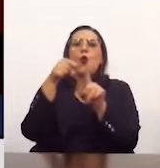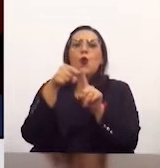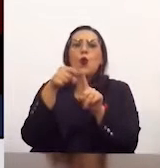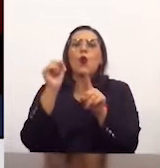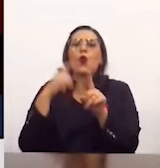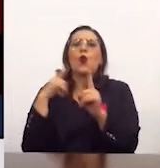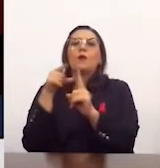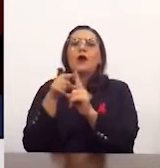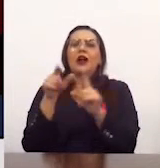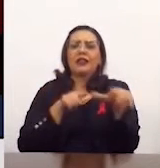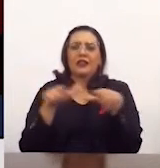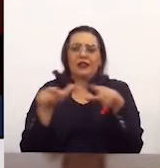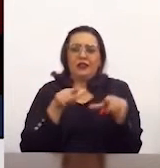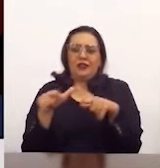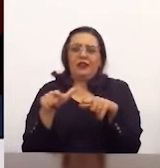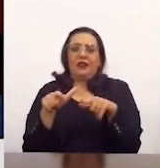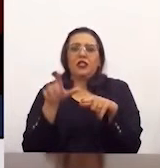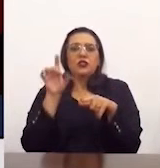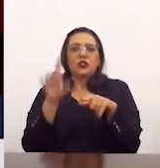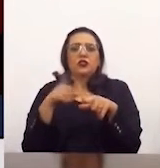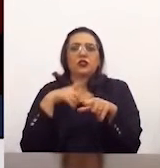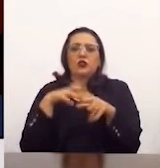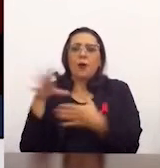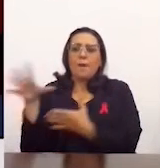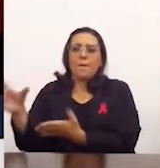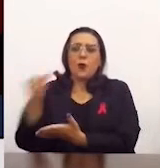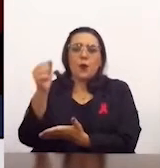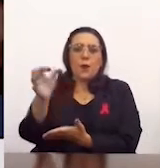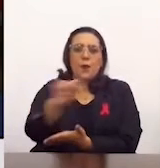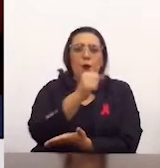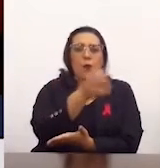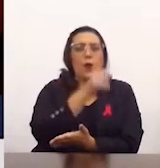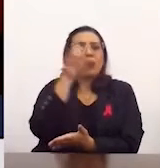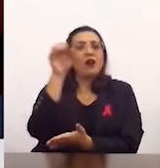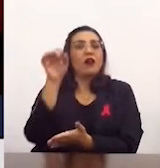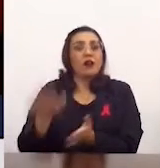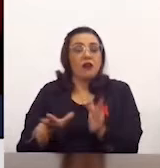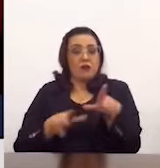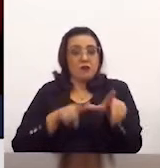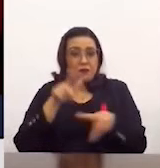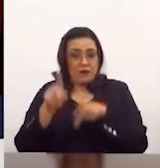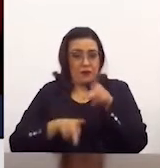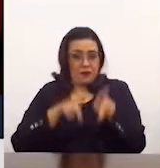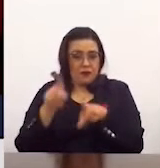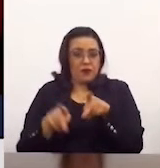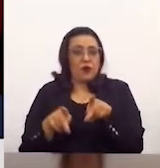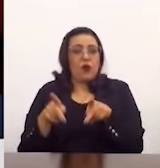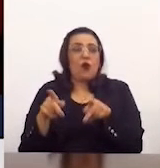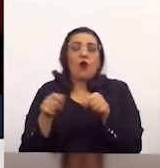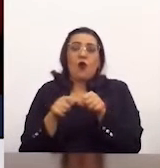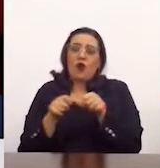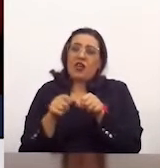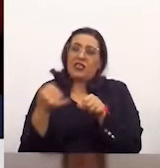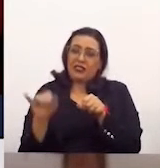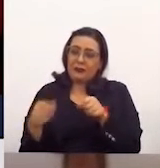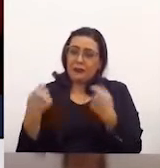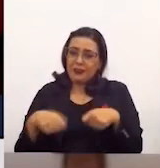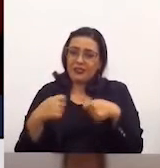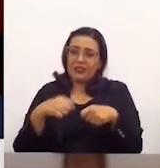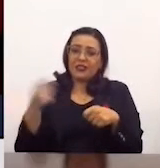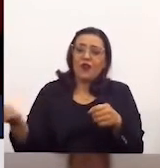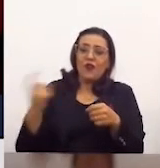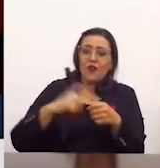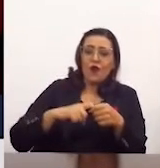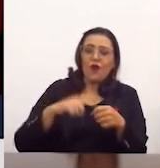do nosso trabalho é resgatar o cidadão à sociedade novamente, à família,